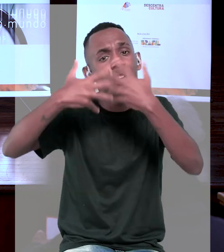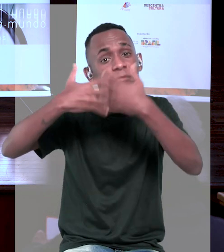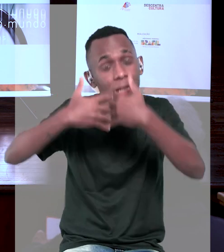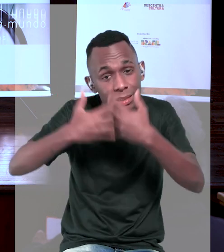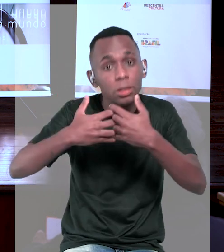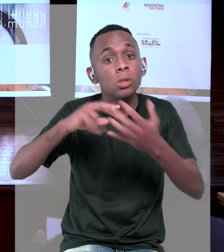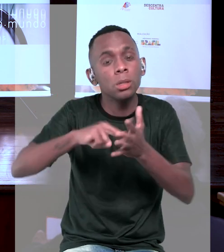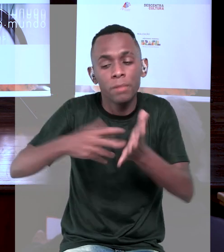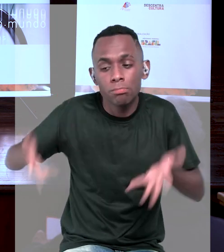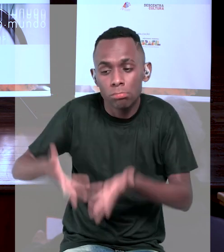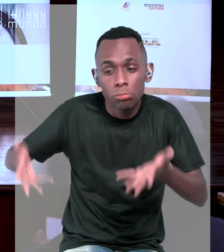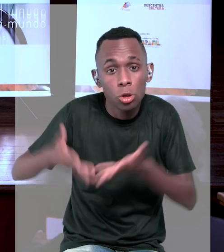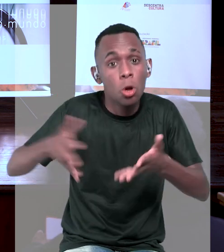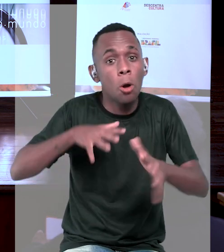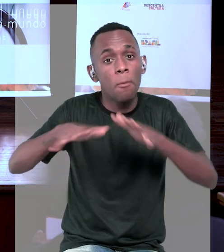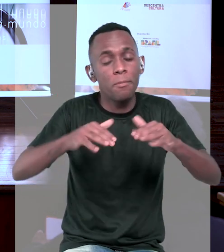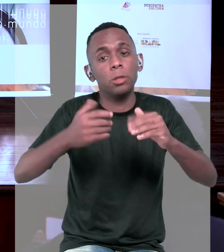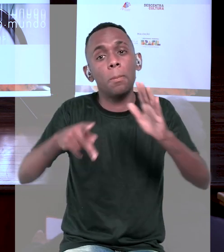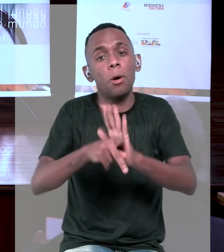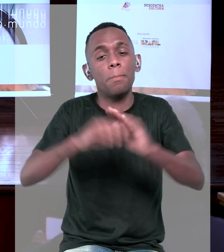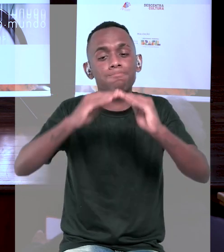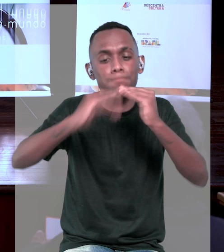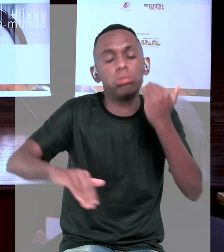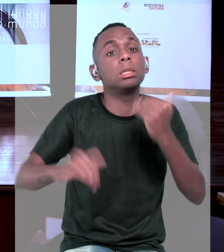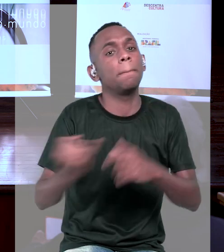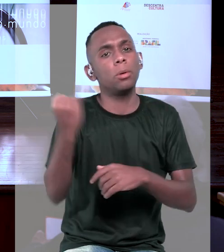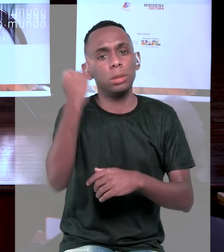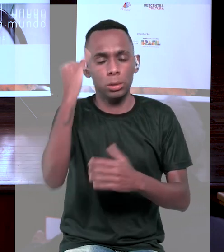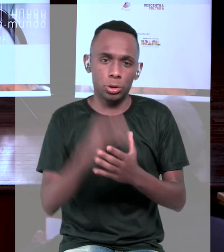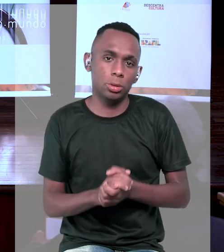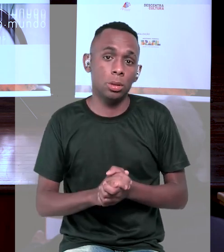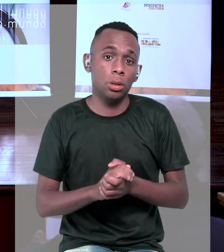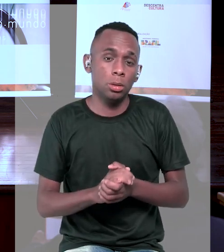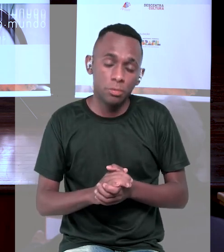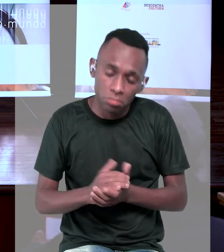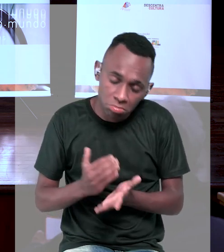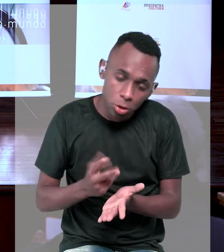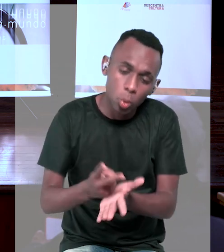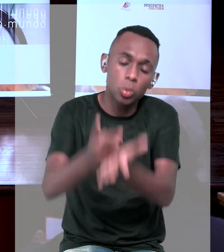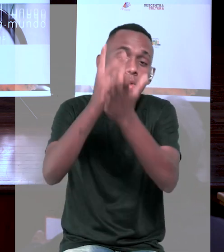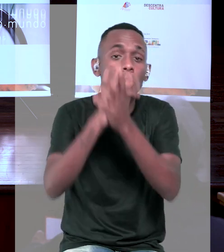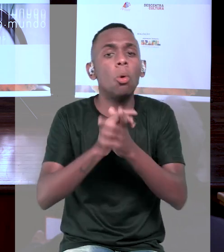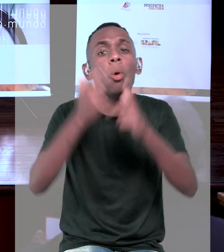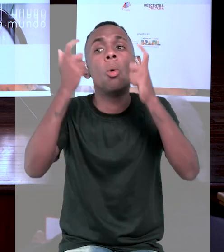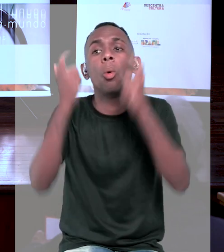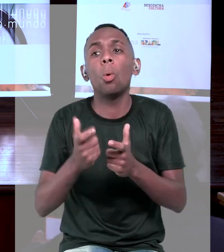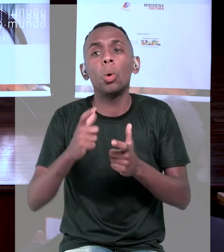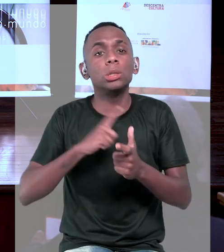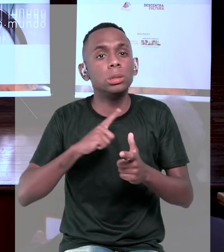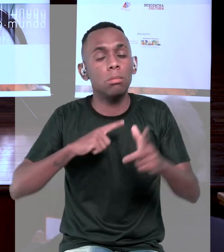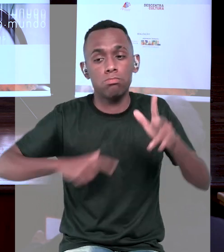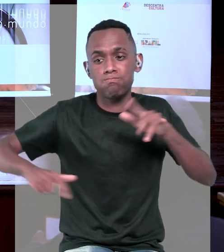de ruptura fundamentais que vão na frente. Onde existe multidão